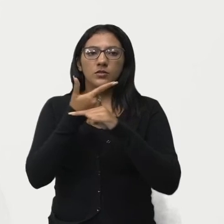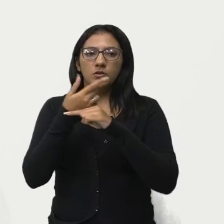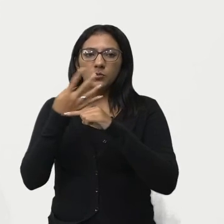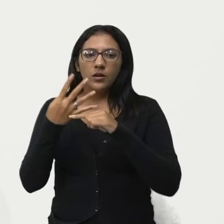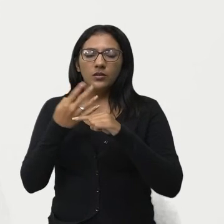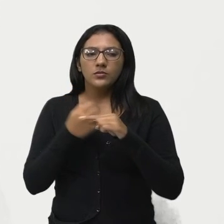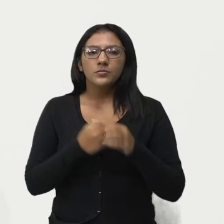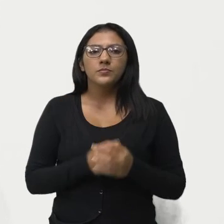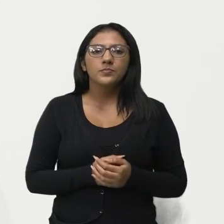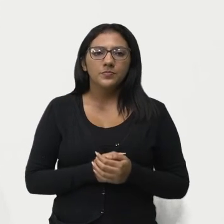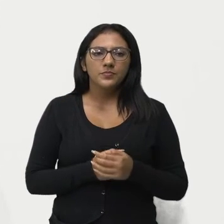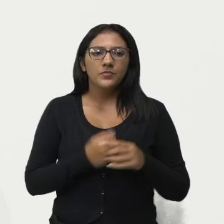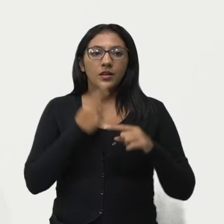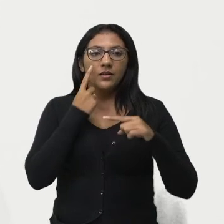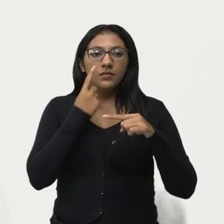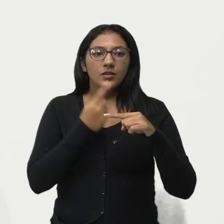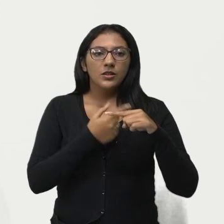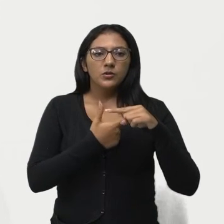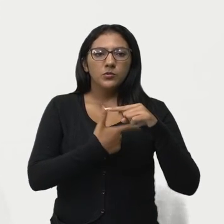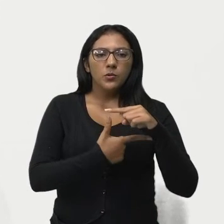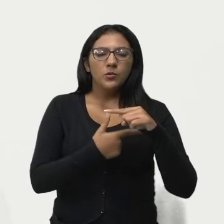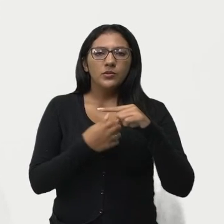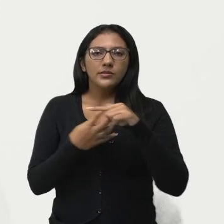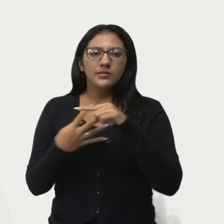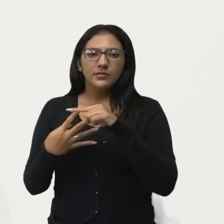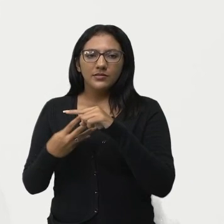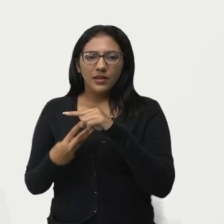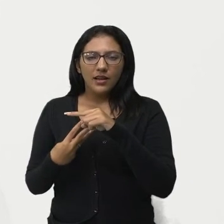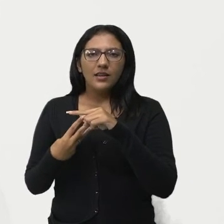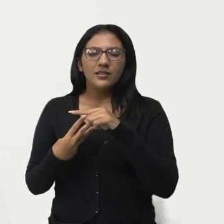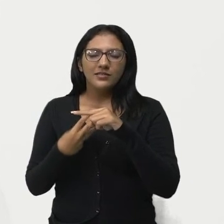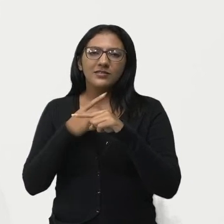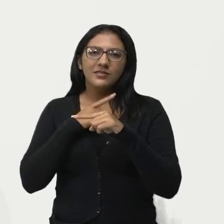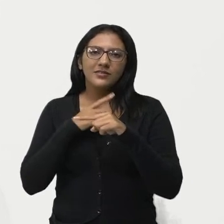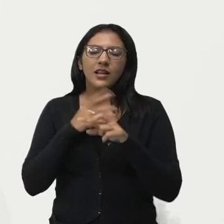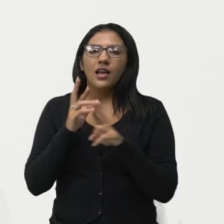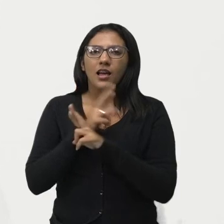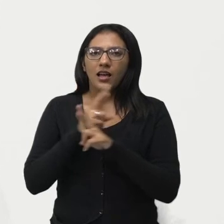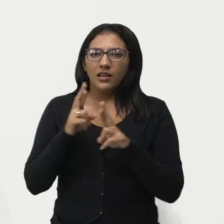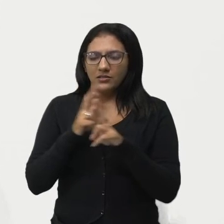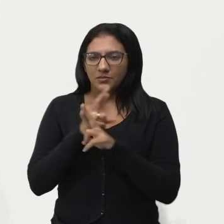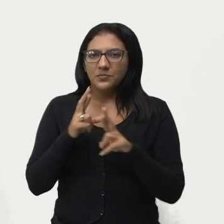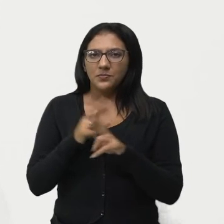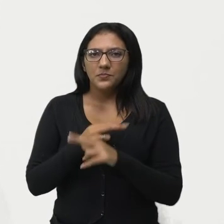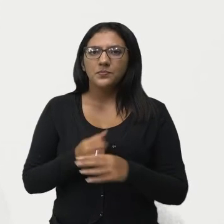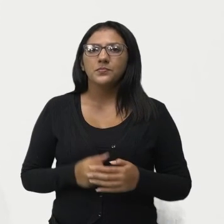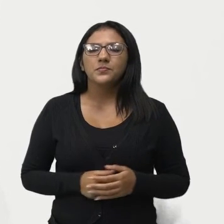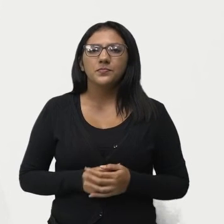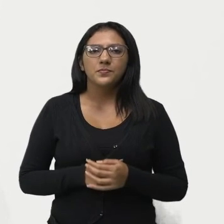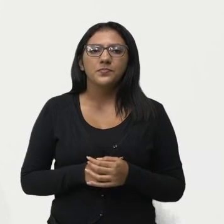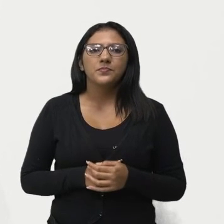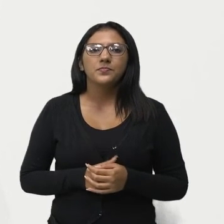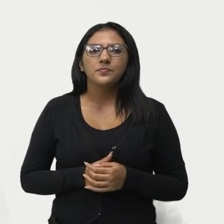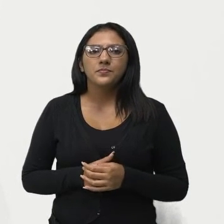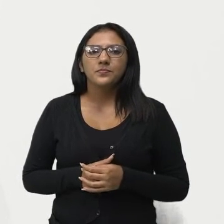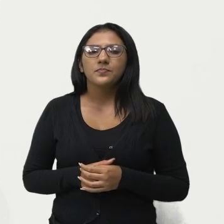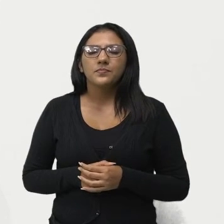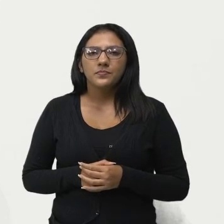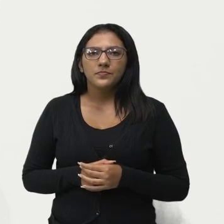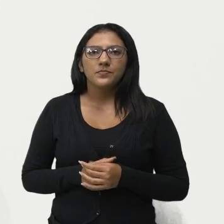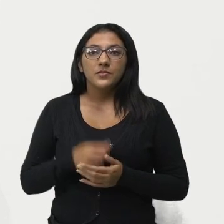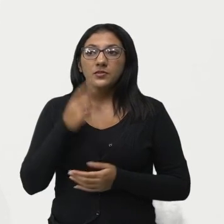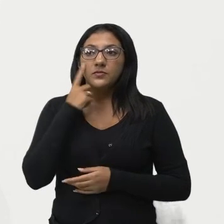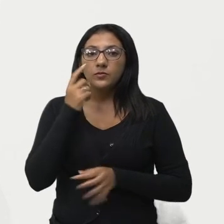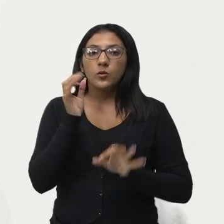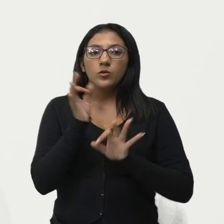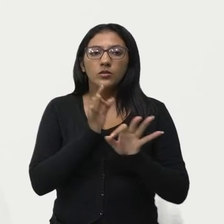e 3 são os nossos denominadores lá daquelas fraçõezinhas que estavam nos denominadores, tá? Então, nessa ordem